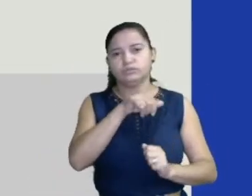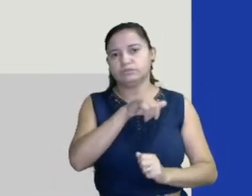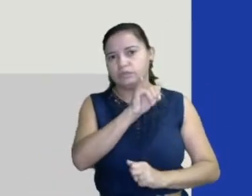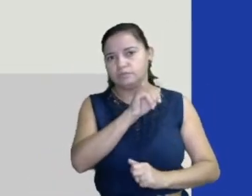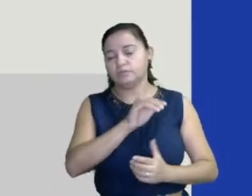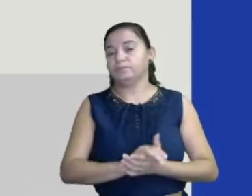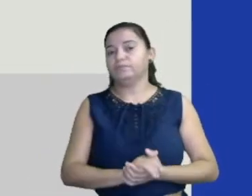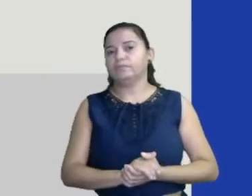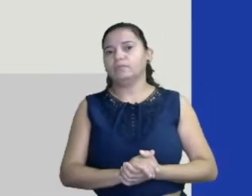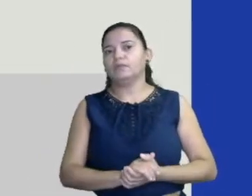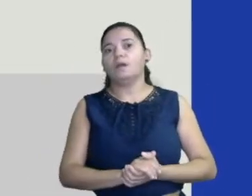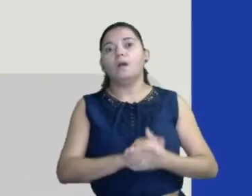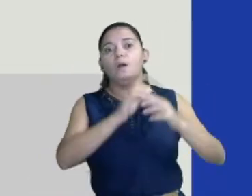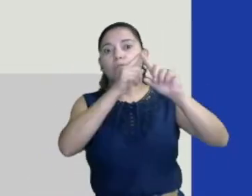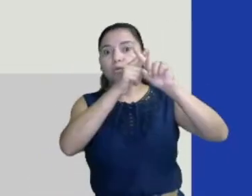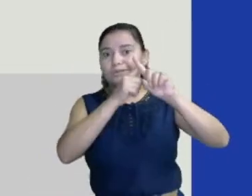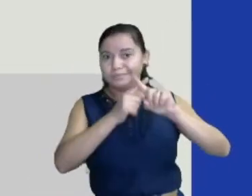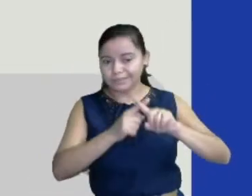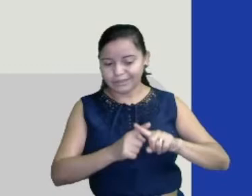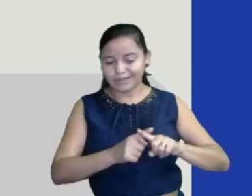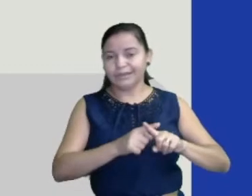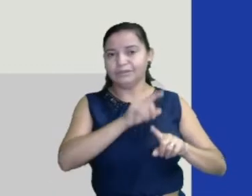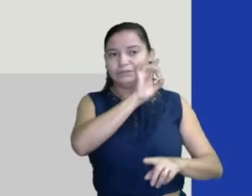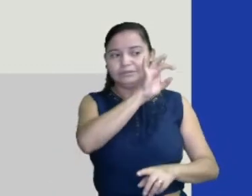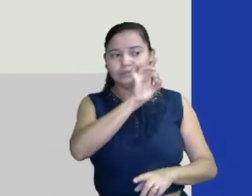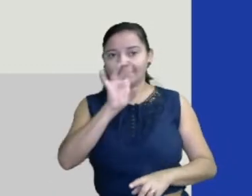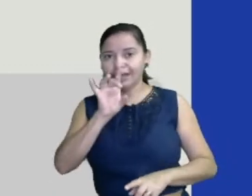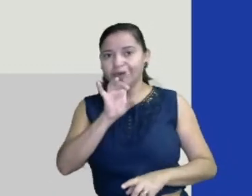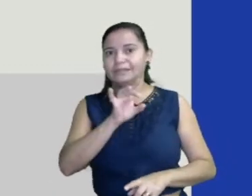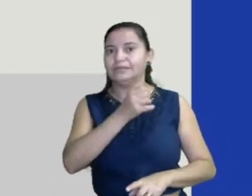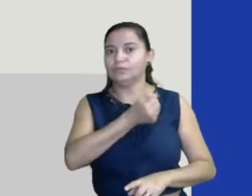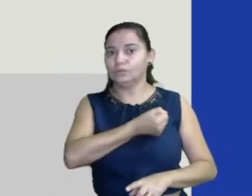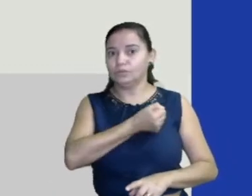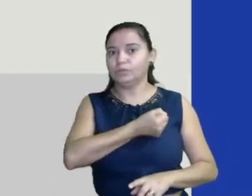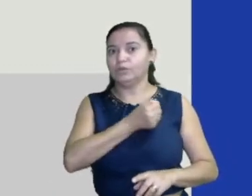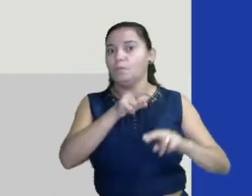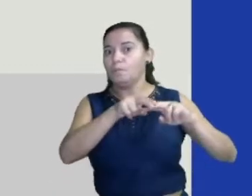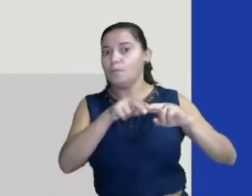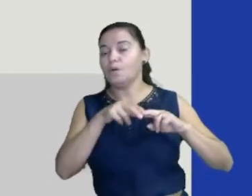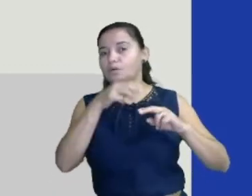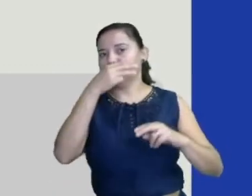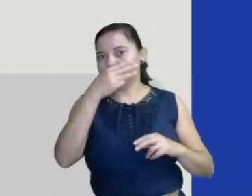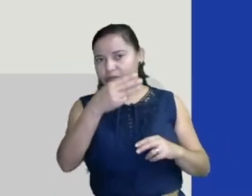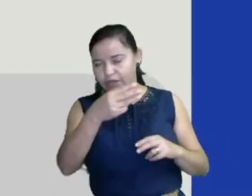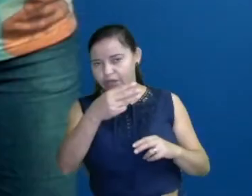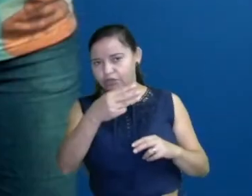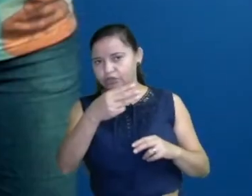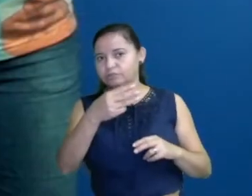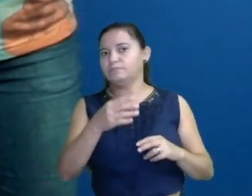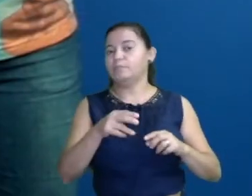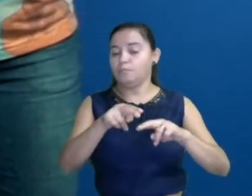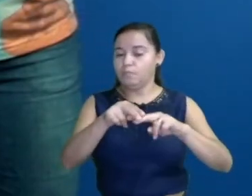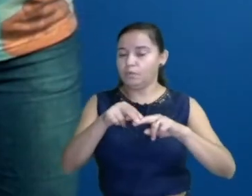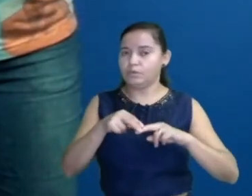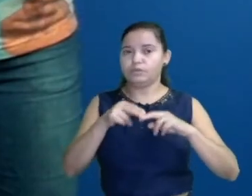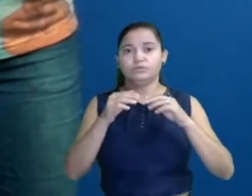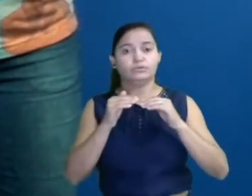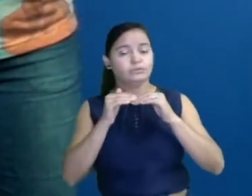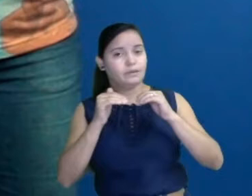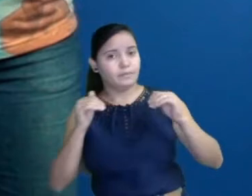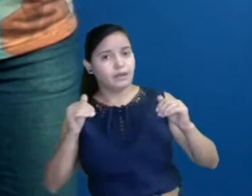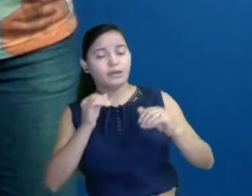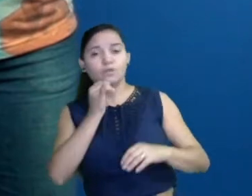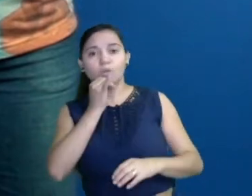multiplicando-se cada um dos fatores por três obteremos por isso que eu separei lá no exemplo eu mostrei